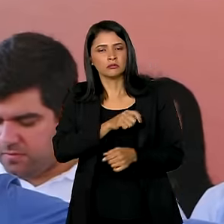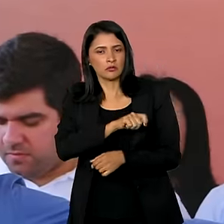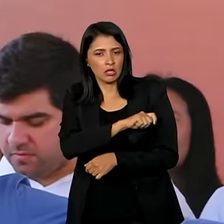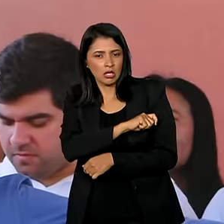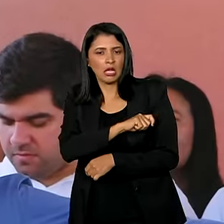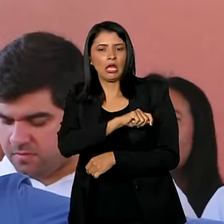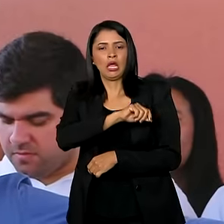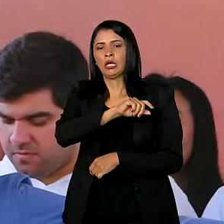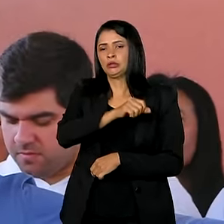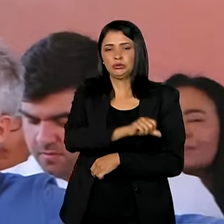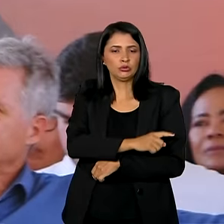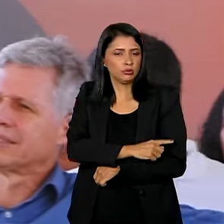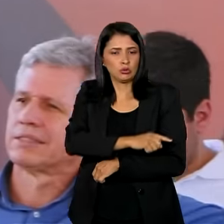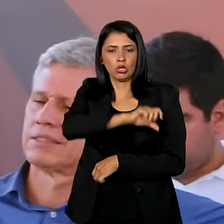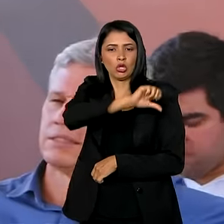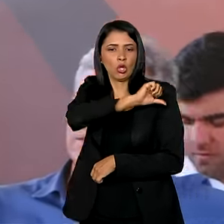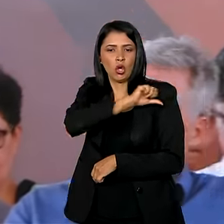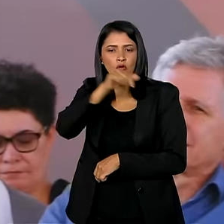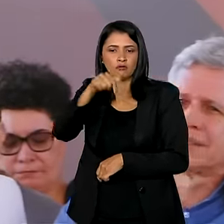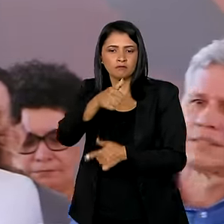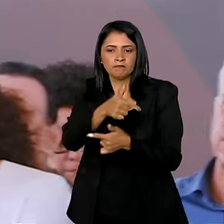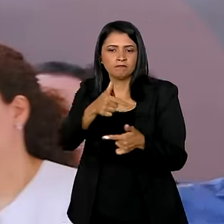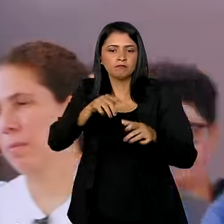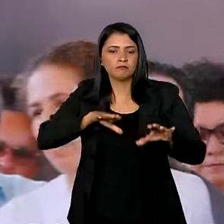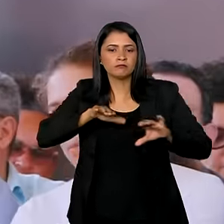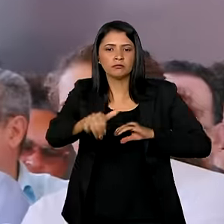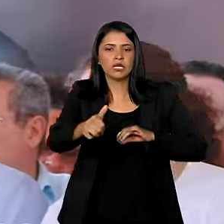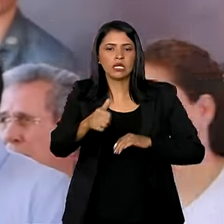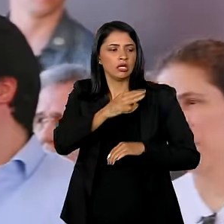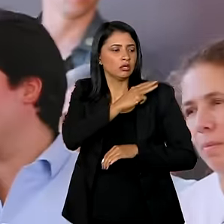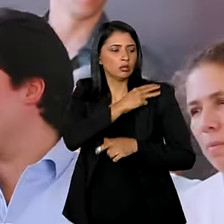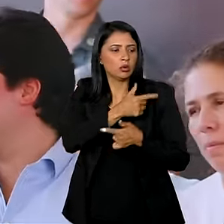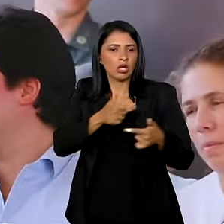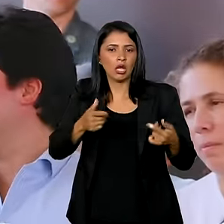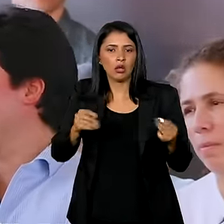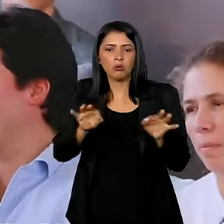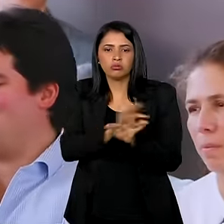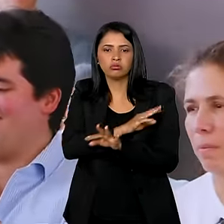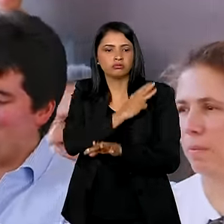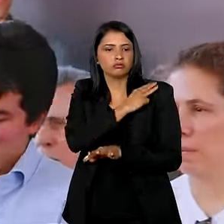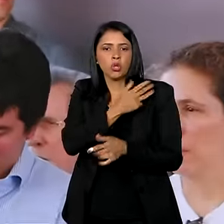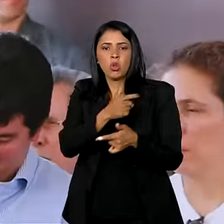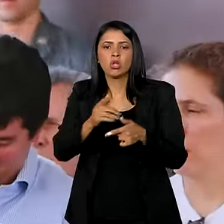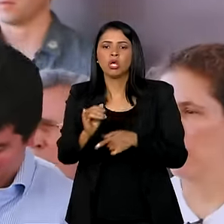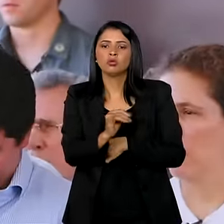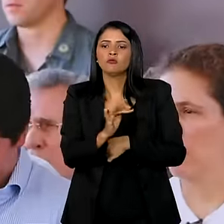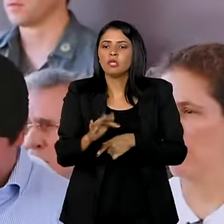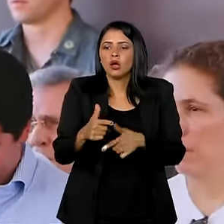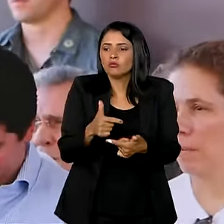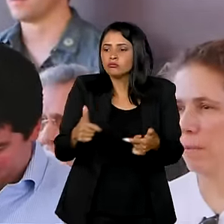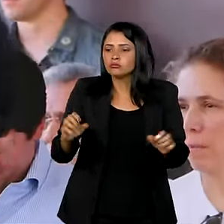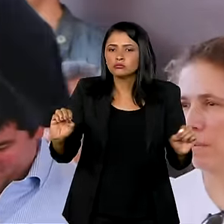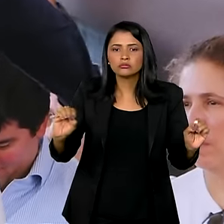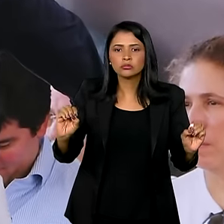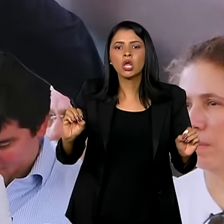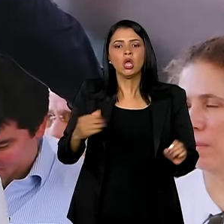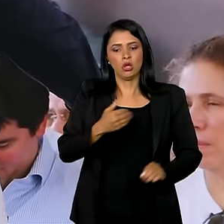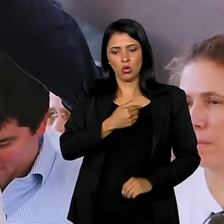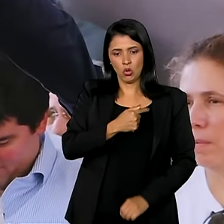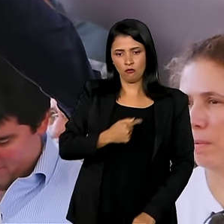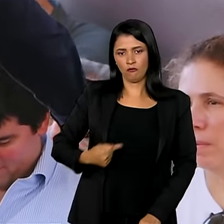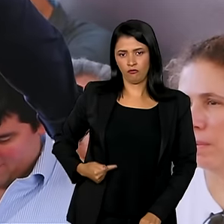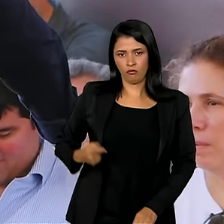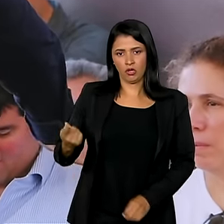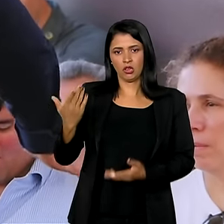tem o ensino médio. Ou quando formam no ensino médio, não tem o Instituto Federal. O governador